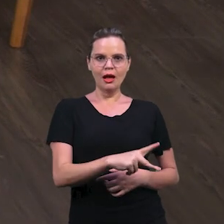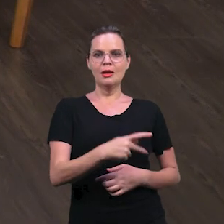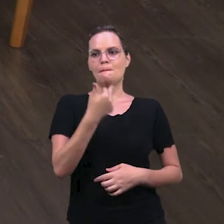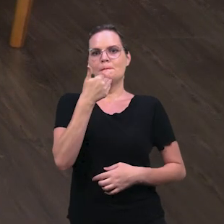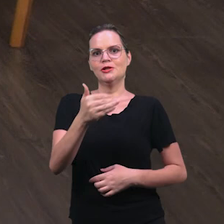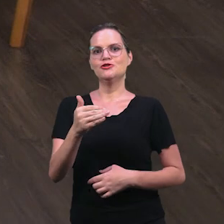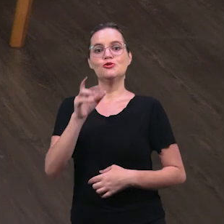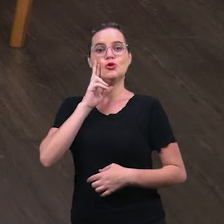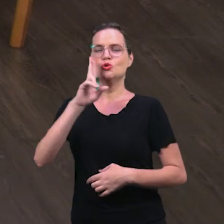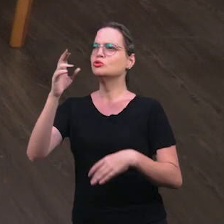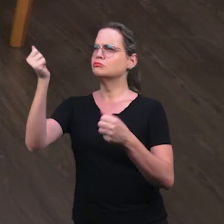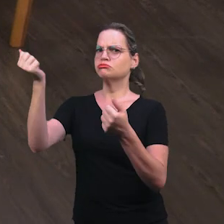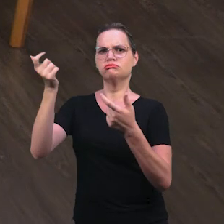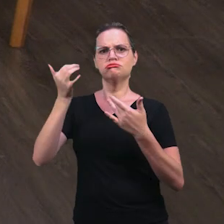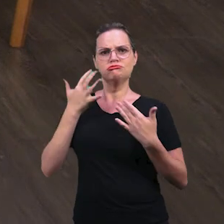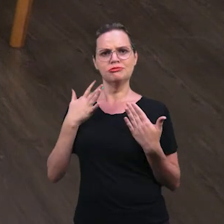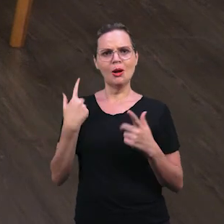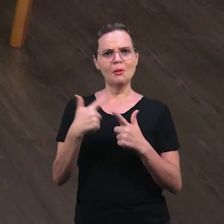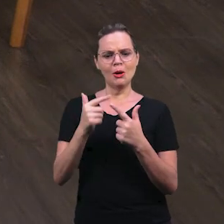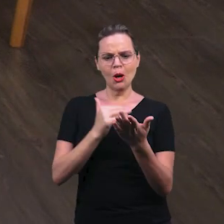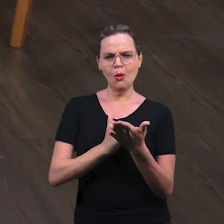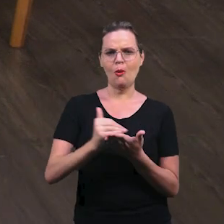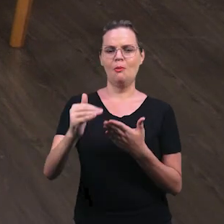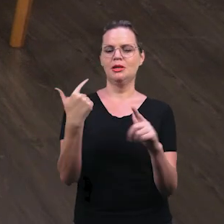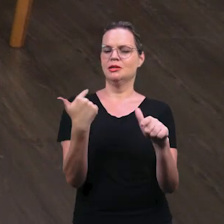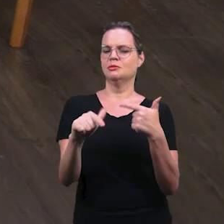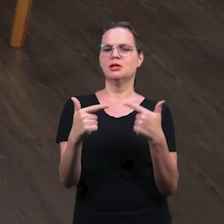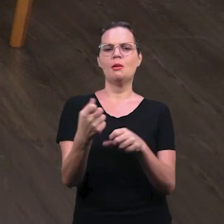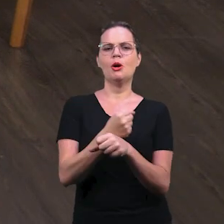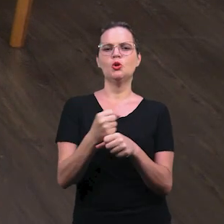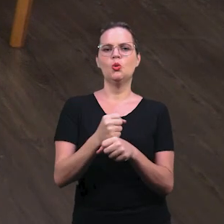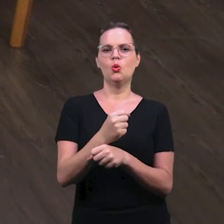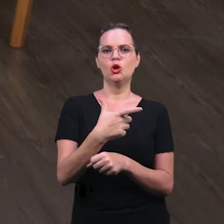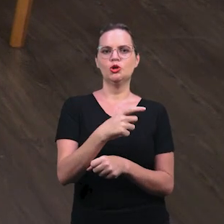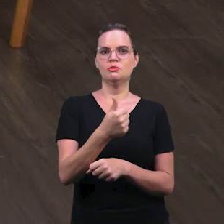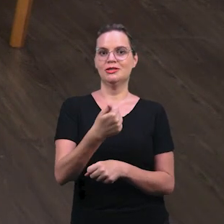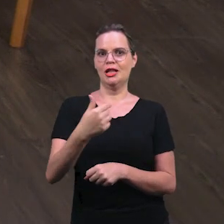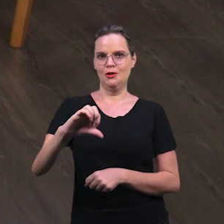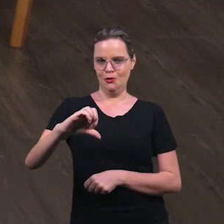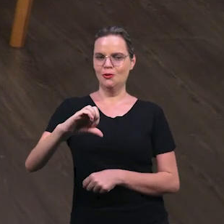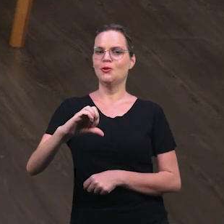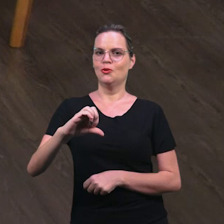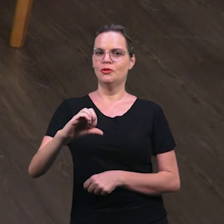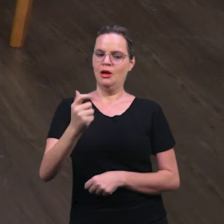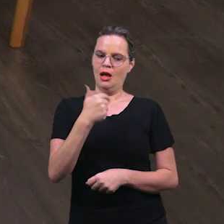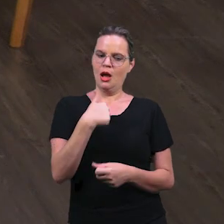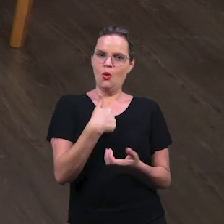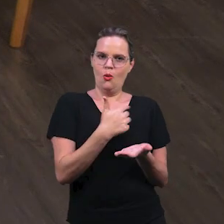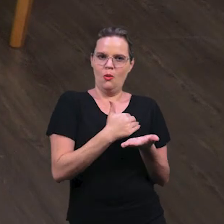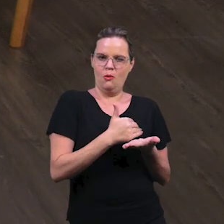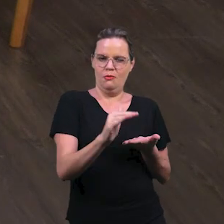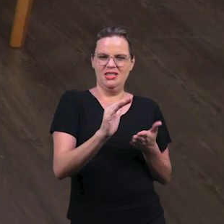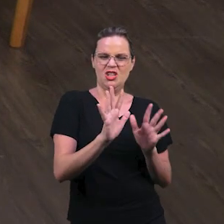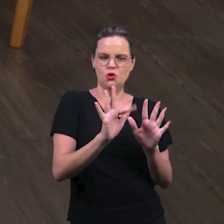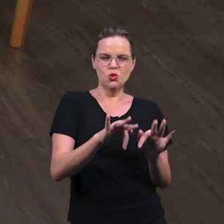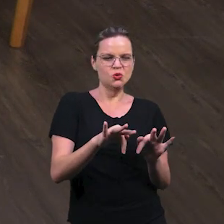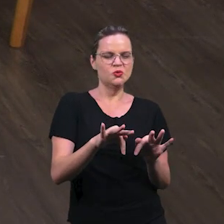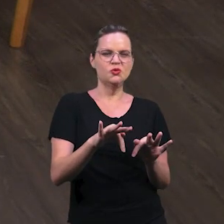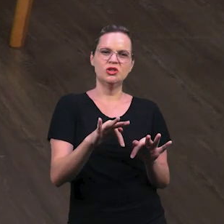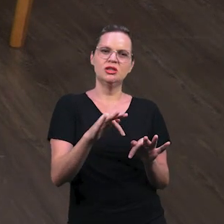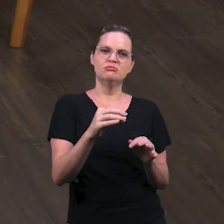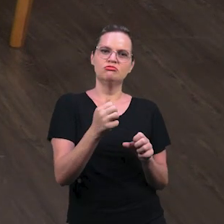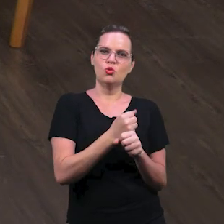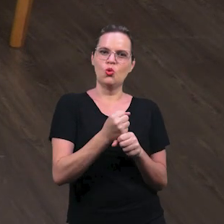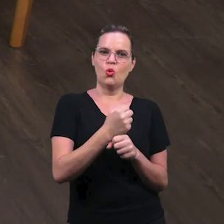deu esta bênção. E iniciamos esse trabalho em 2019. Primeiro eu comecei no final do